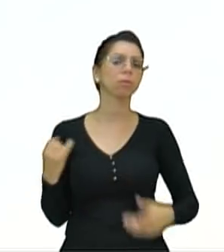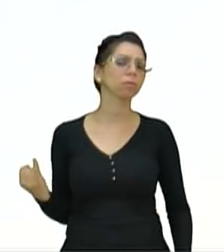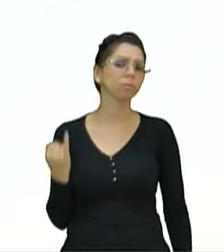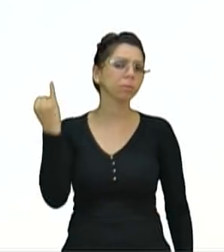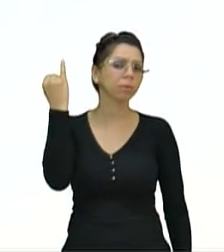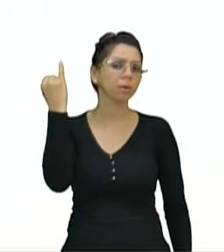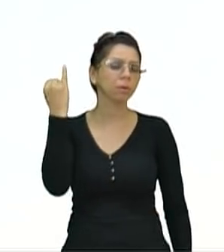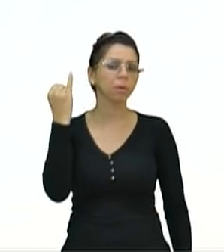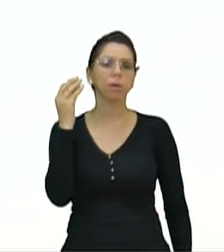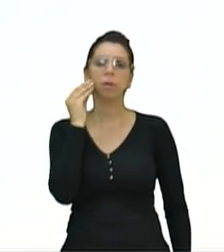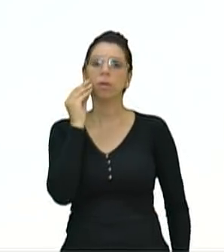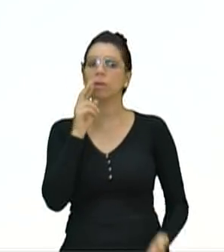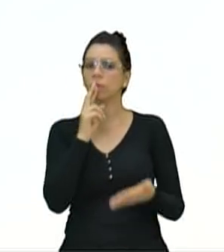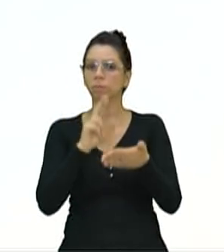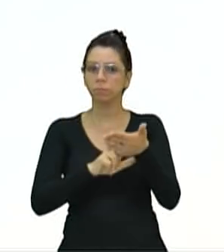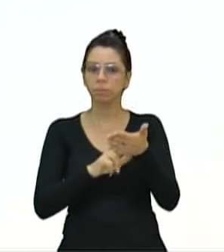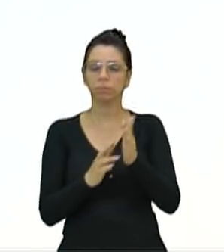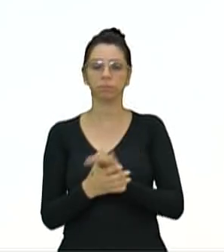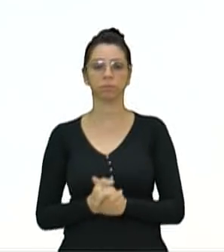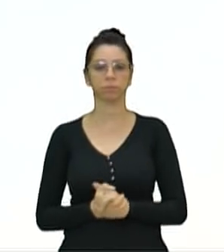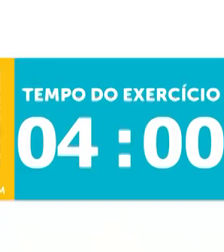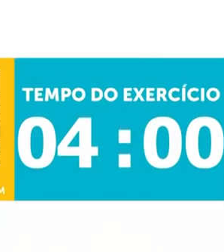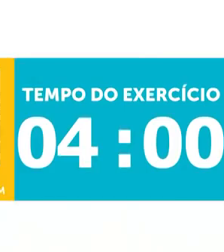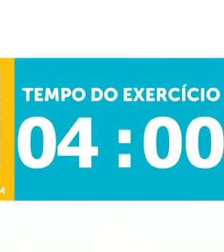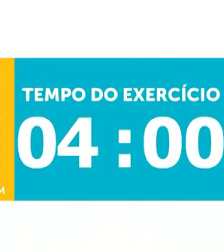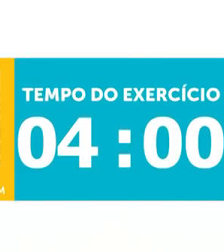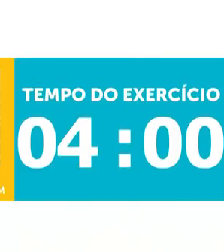importante? Tenta responder aí.